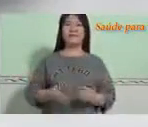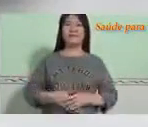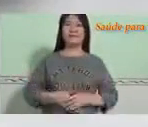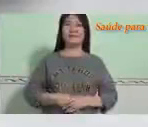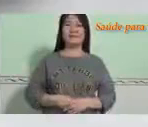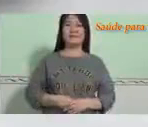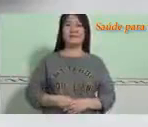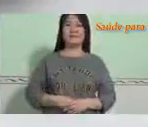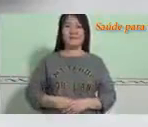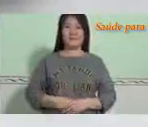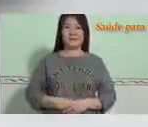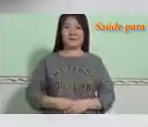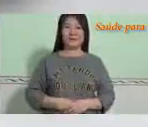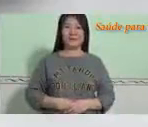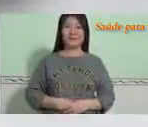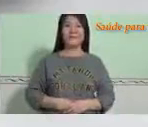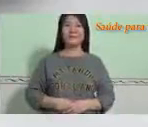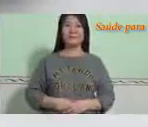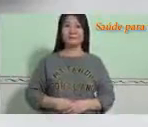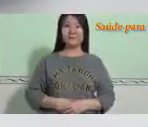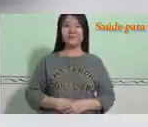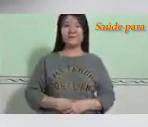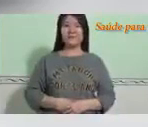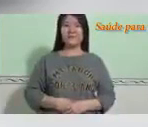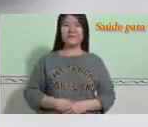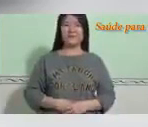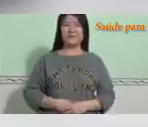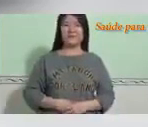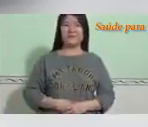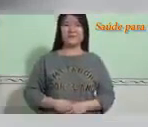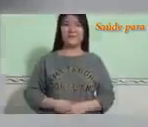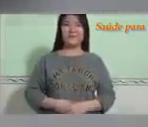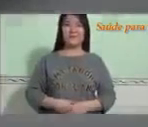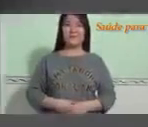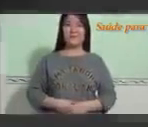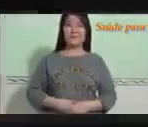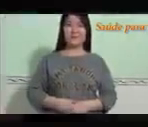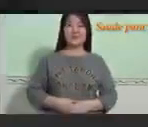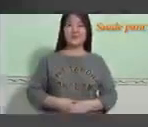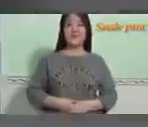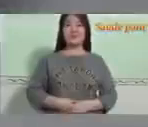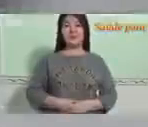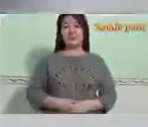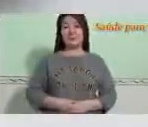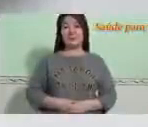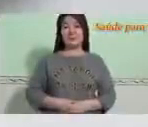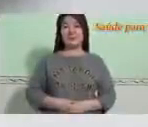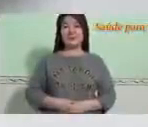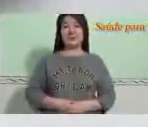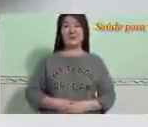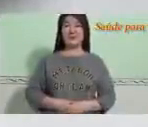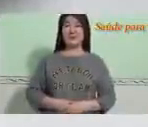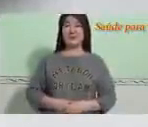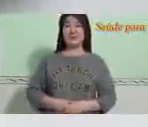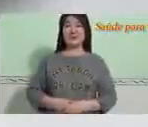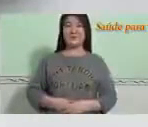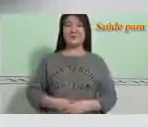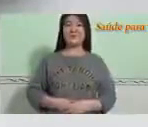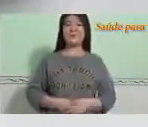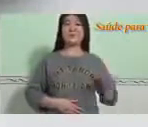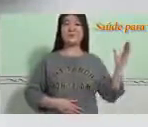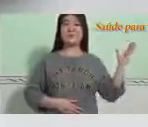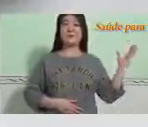Veja outros sintomas de câncer pulmonar. O que fazer? 2 pontos. O tratamento para câncer deve ser iniciado o mais